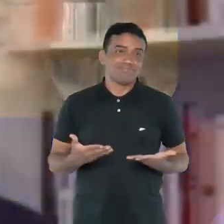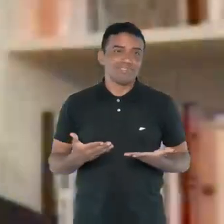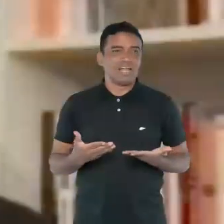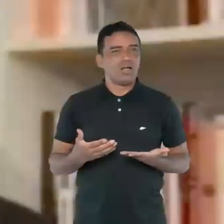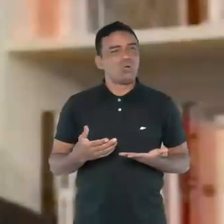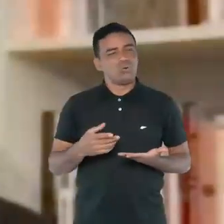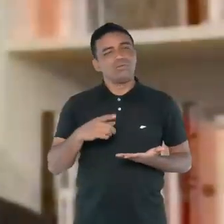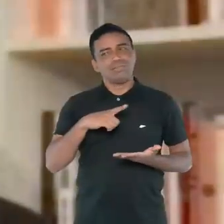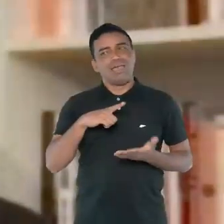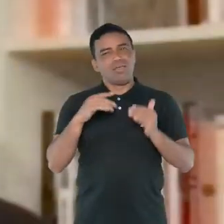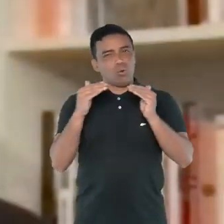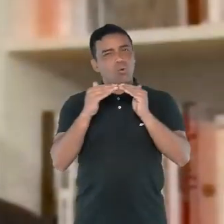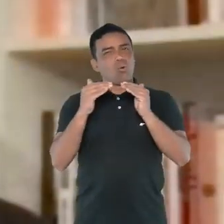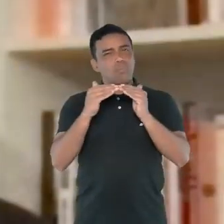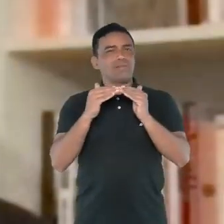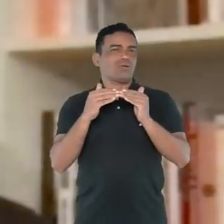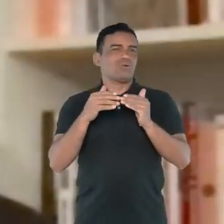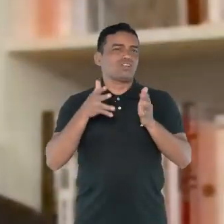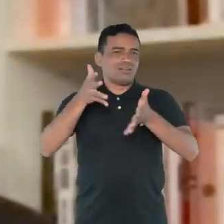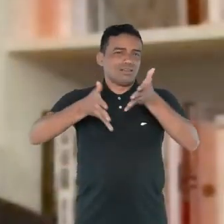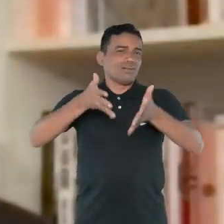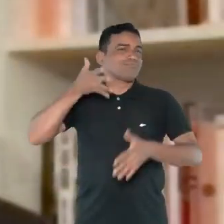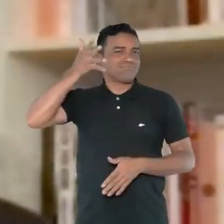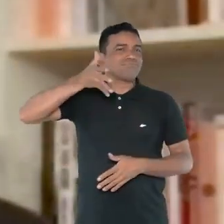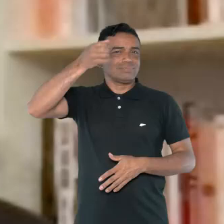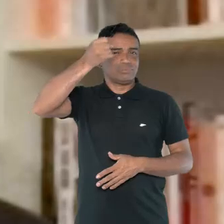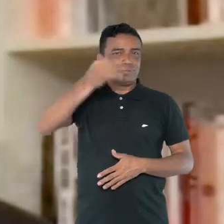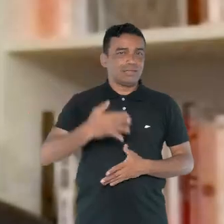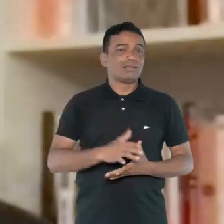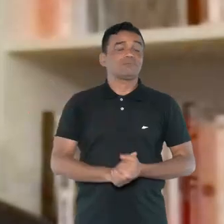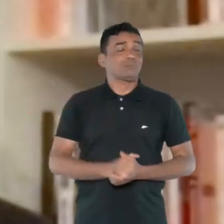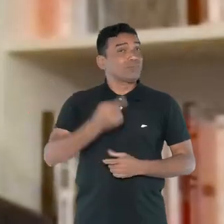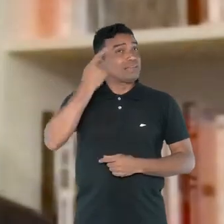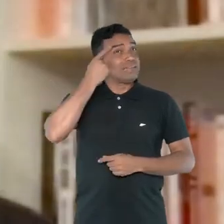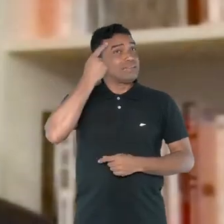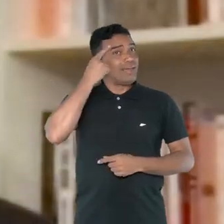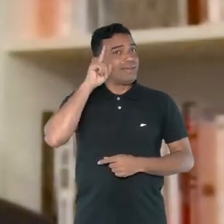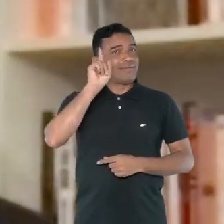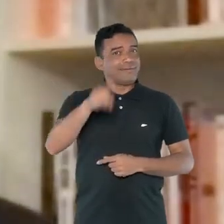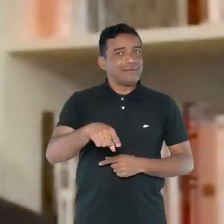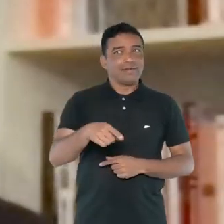pouco a ver com o que já estava a dizer, não é? Que é esta ideia de que